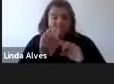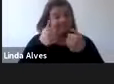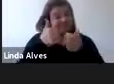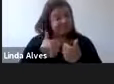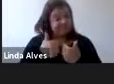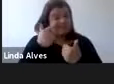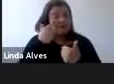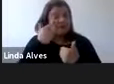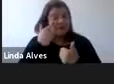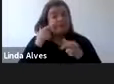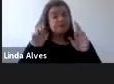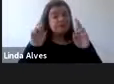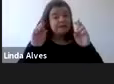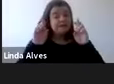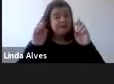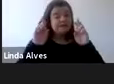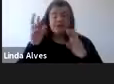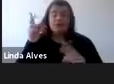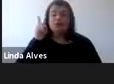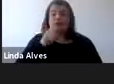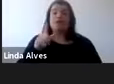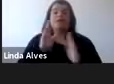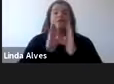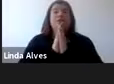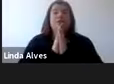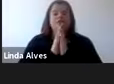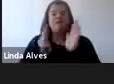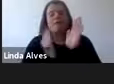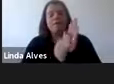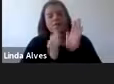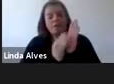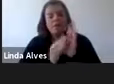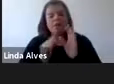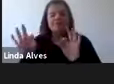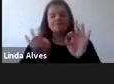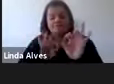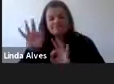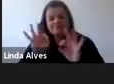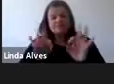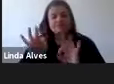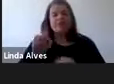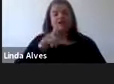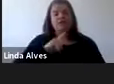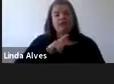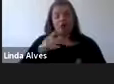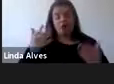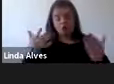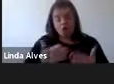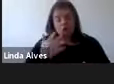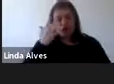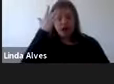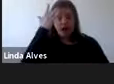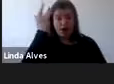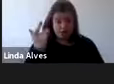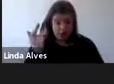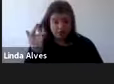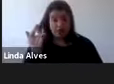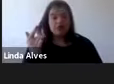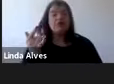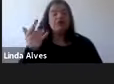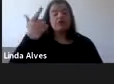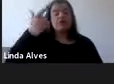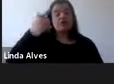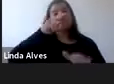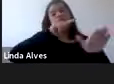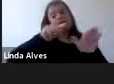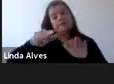tenho expectativa que a gente vai conseguir construir uma proposta. E aí, nós temos agendado reunião hoje, amanhã e novamente na semana